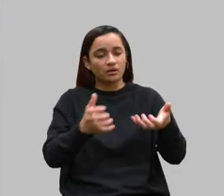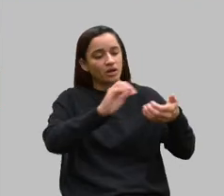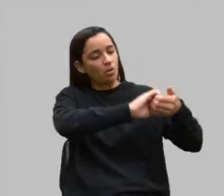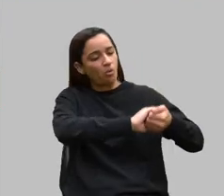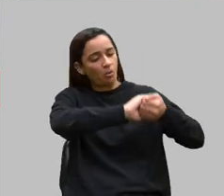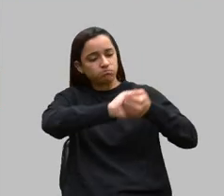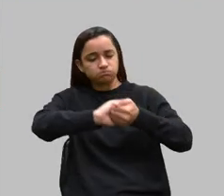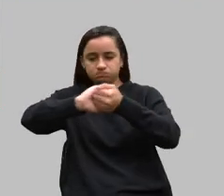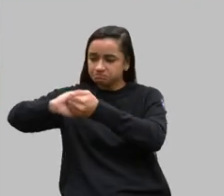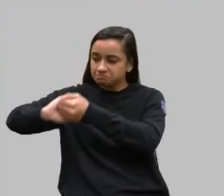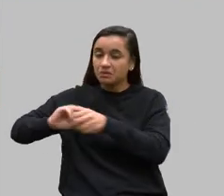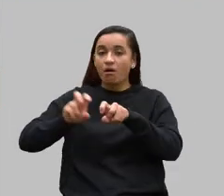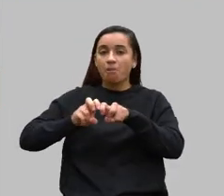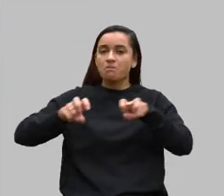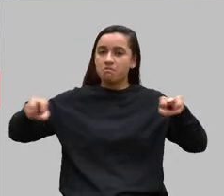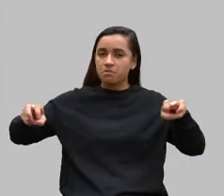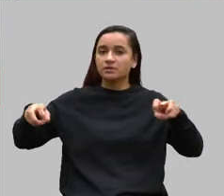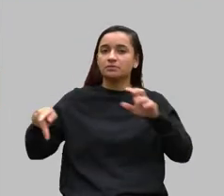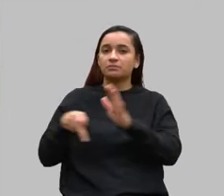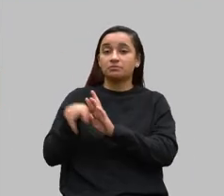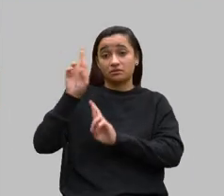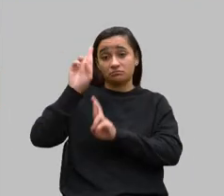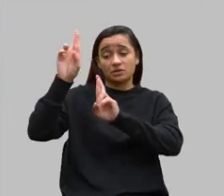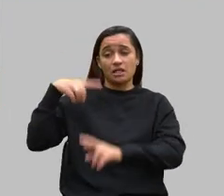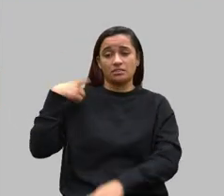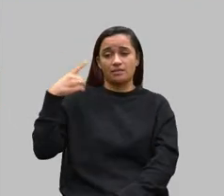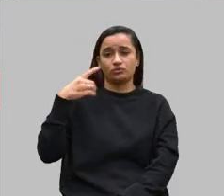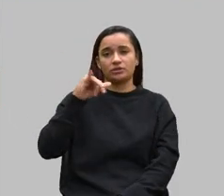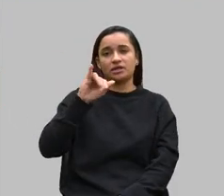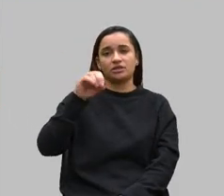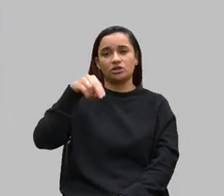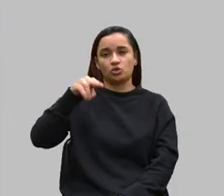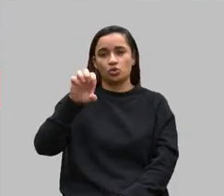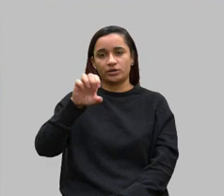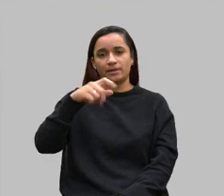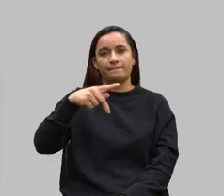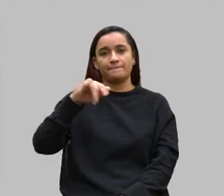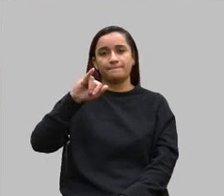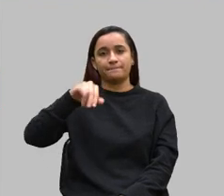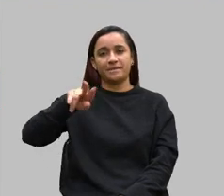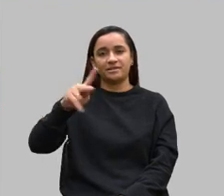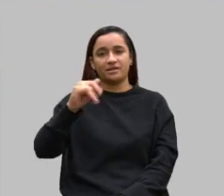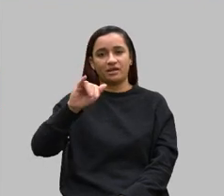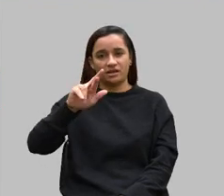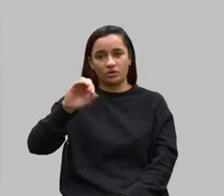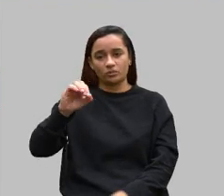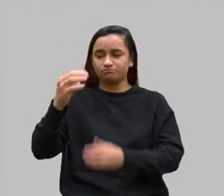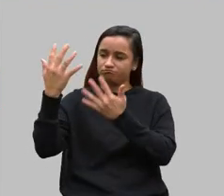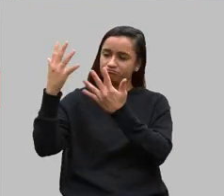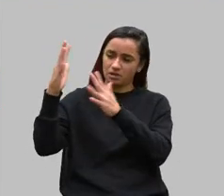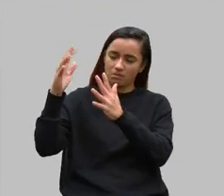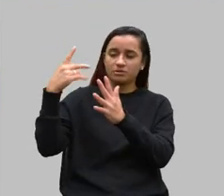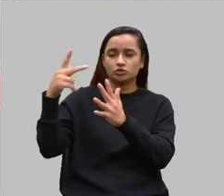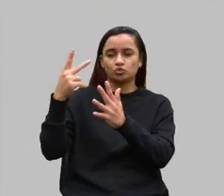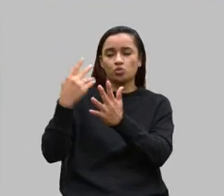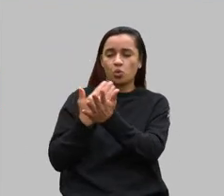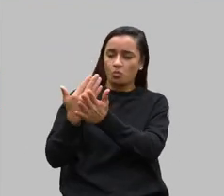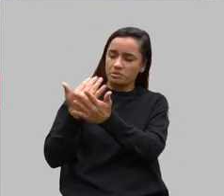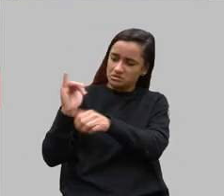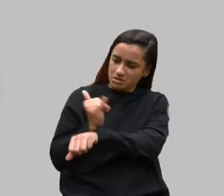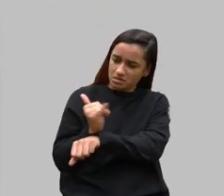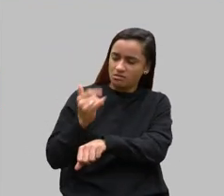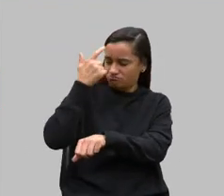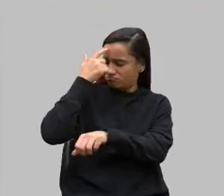trabalhos em nome da deputada Ioni Pinheiro parabenizá-la pela iniciativa pela postura pela